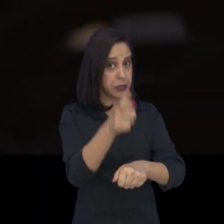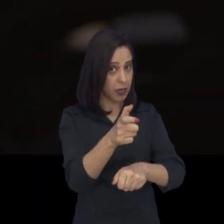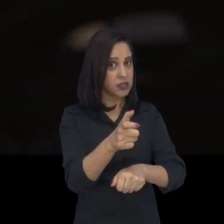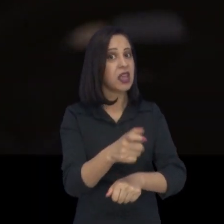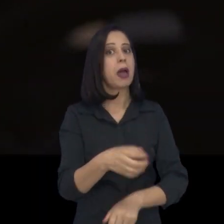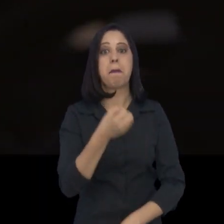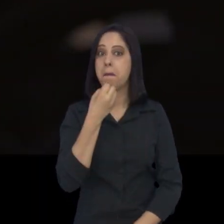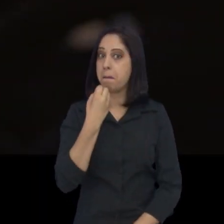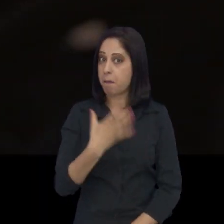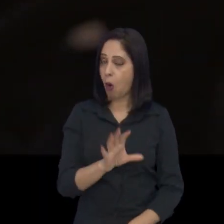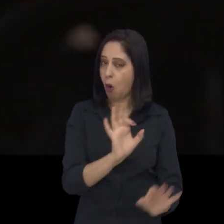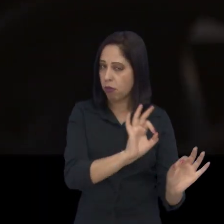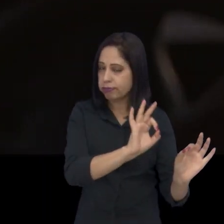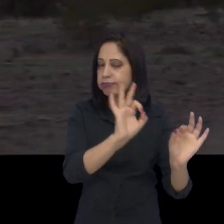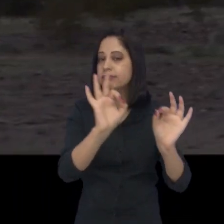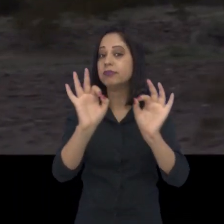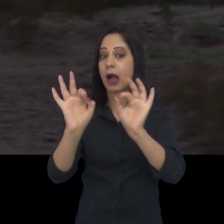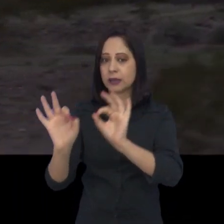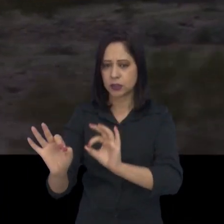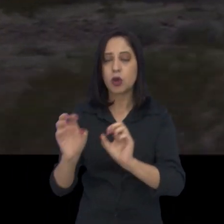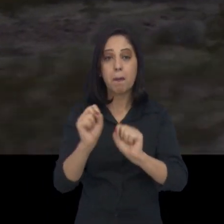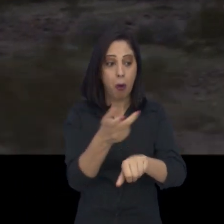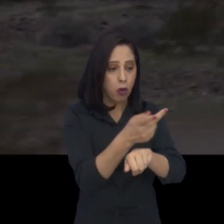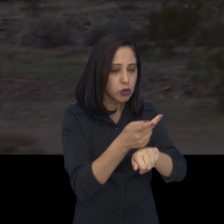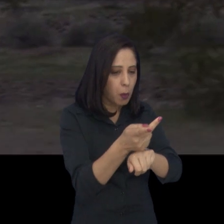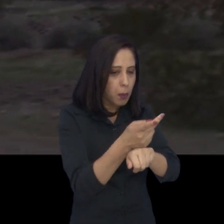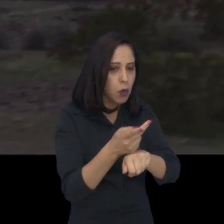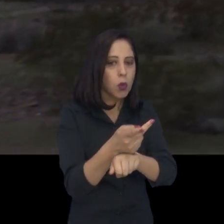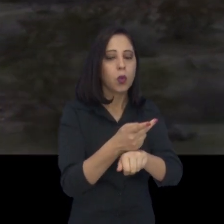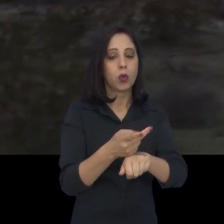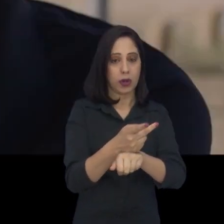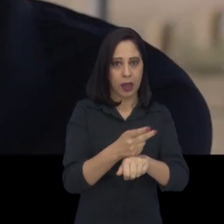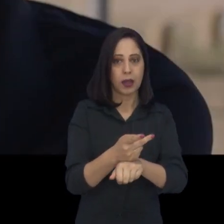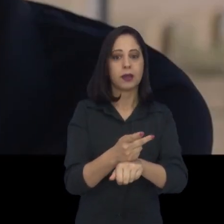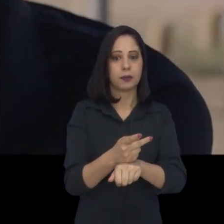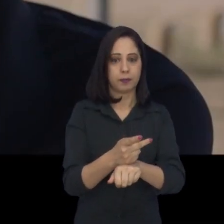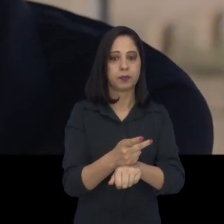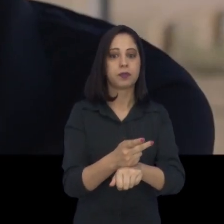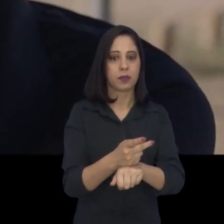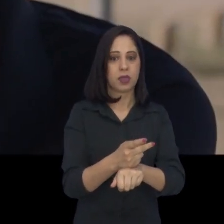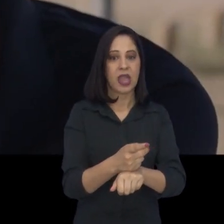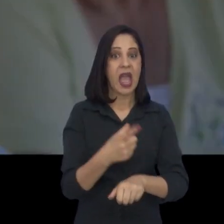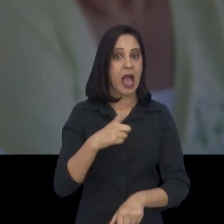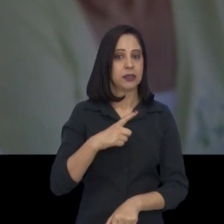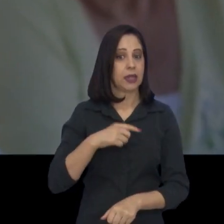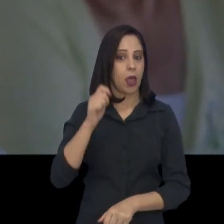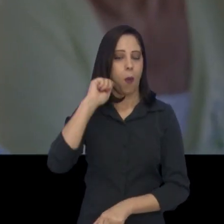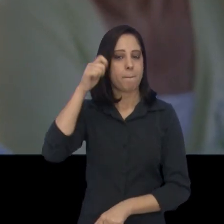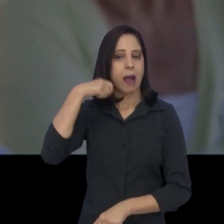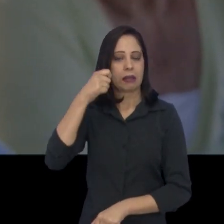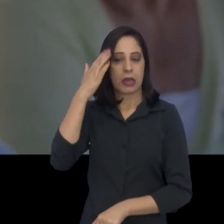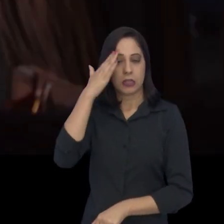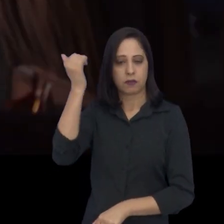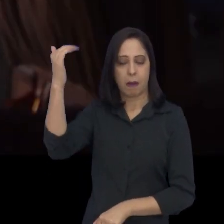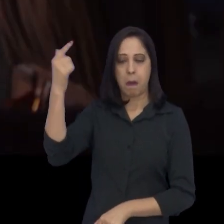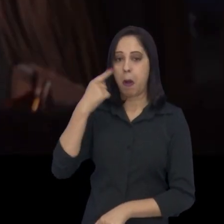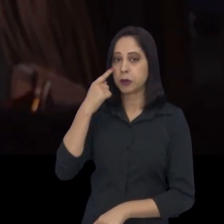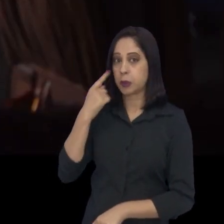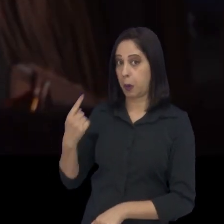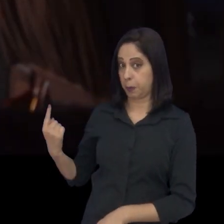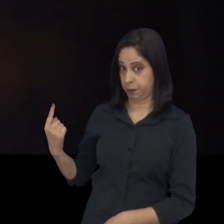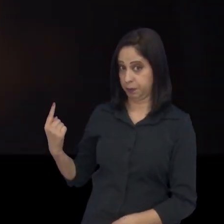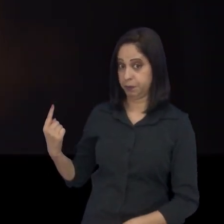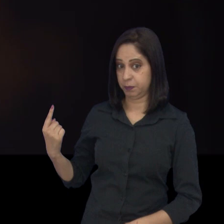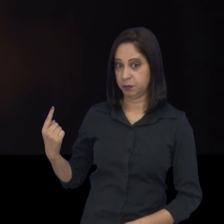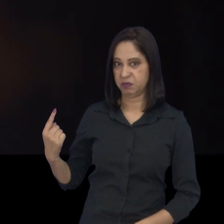a pena vocês procurarem. Quem ainda não assistiu, tem a Frances McDormand também aí no papel principal, que é